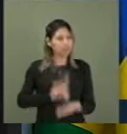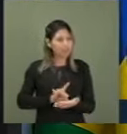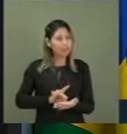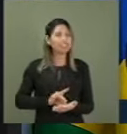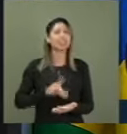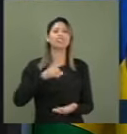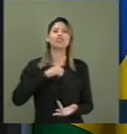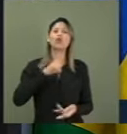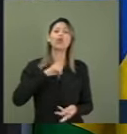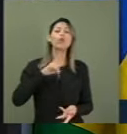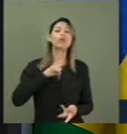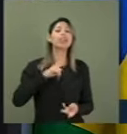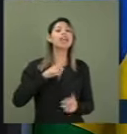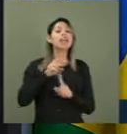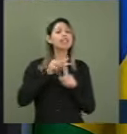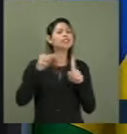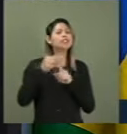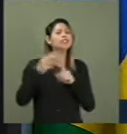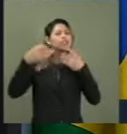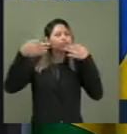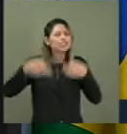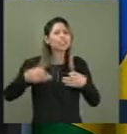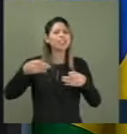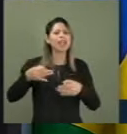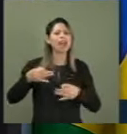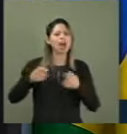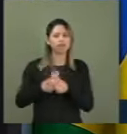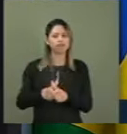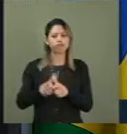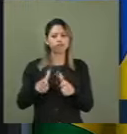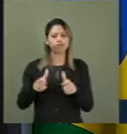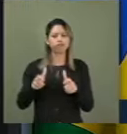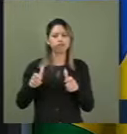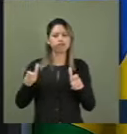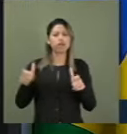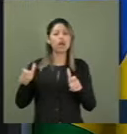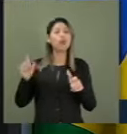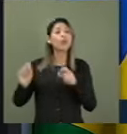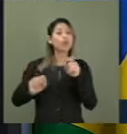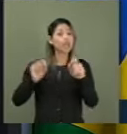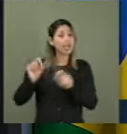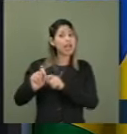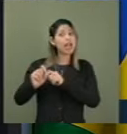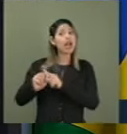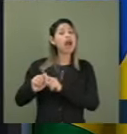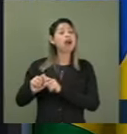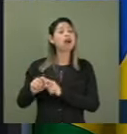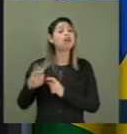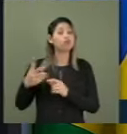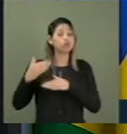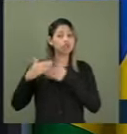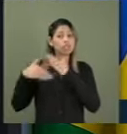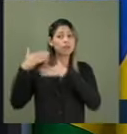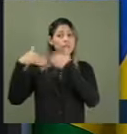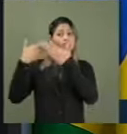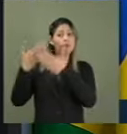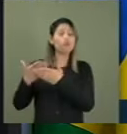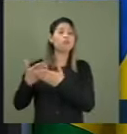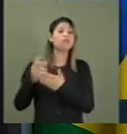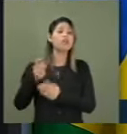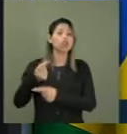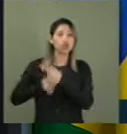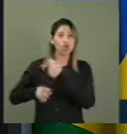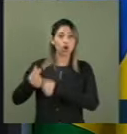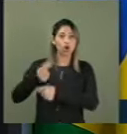tem reflexo direto no aumento da inflação e do desemprego, inibindo o desenvolvimento econômico do